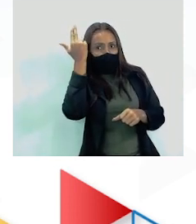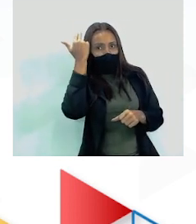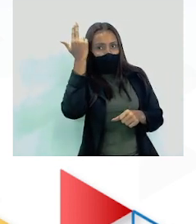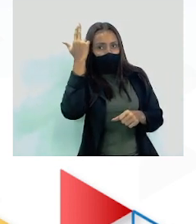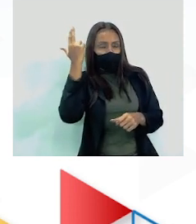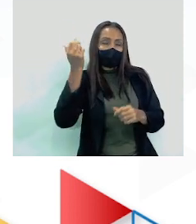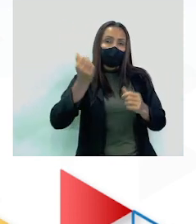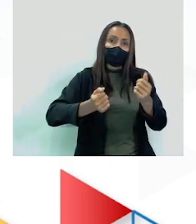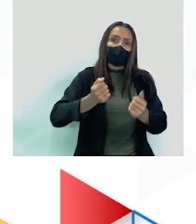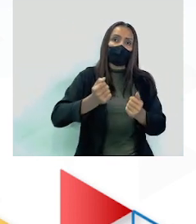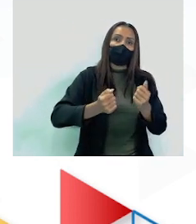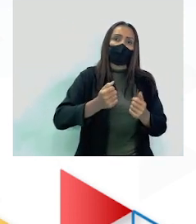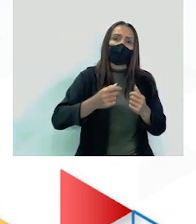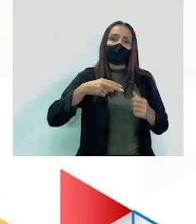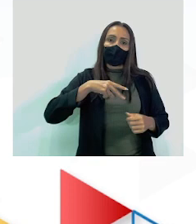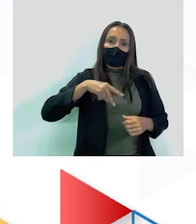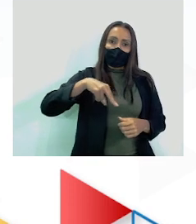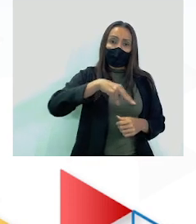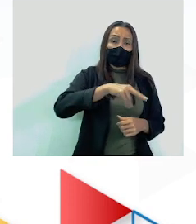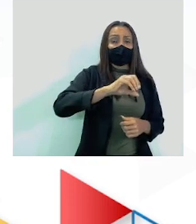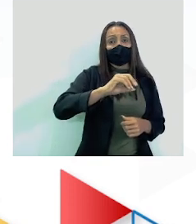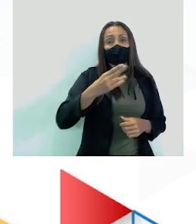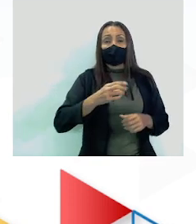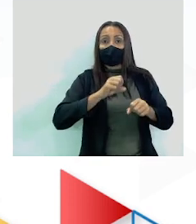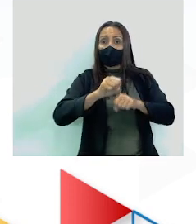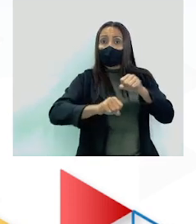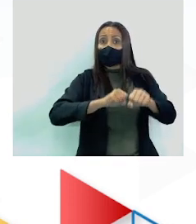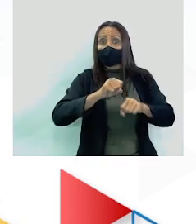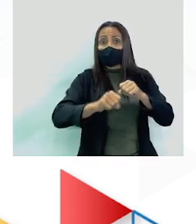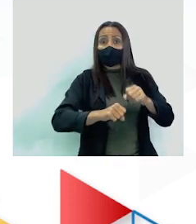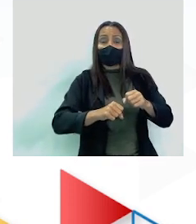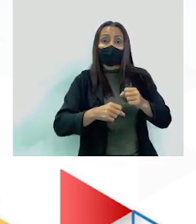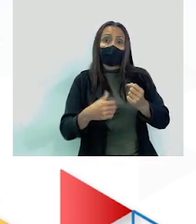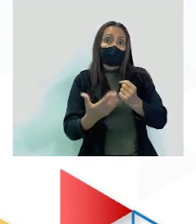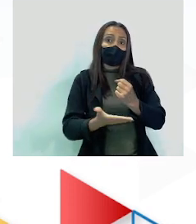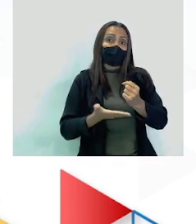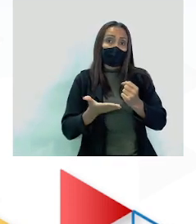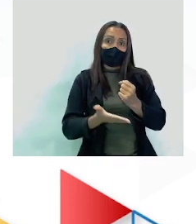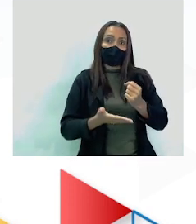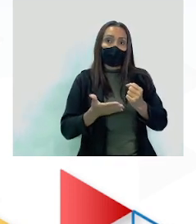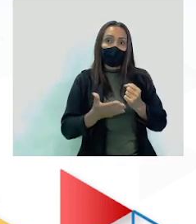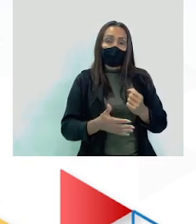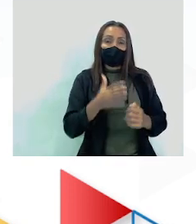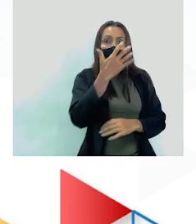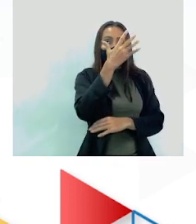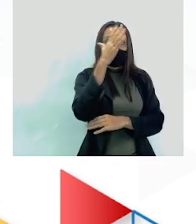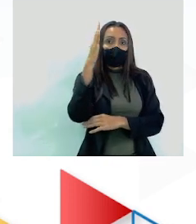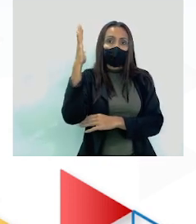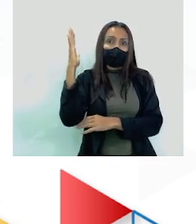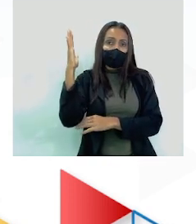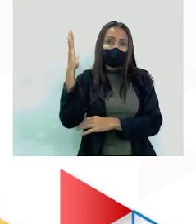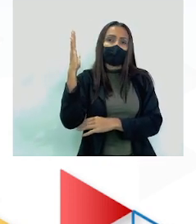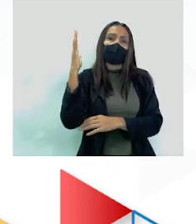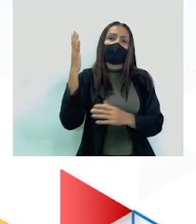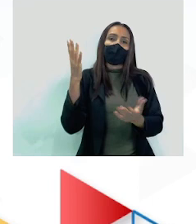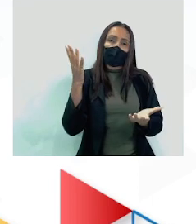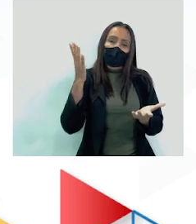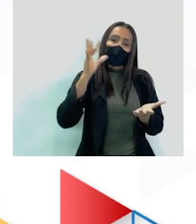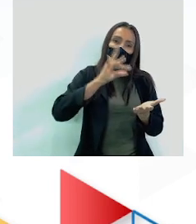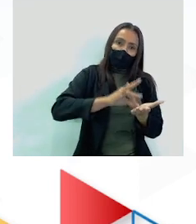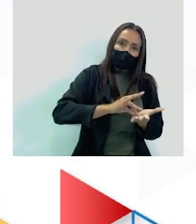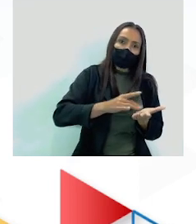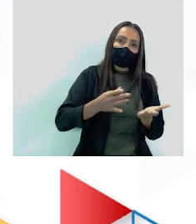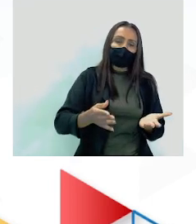Então, quando você faz uma trilha a pé ou de bike, basicamente a agressão à natureza não existe, né? A não ser que você seja mal educado